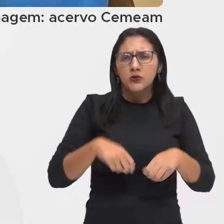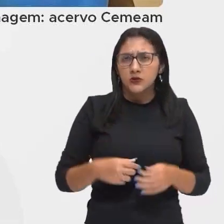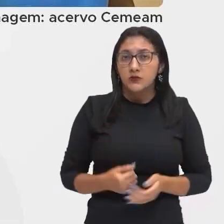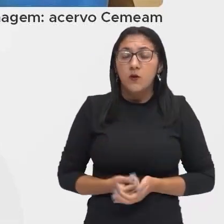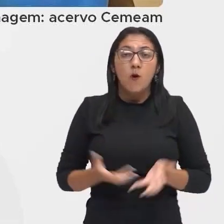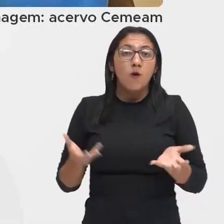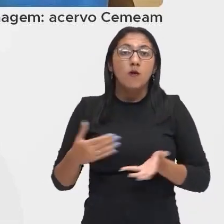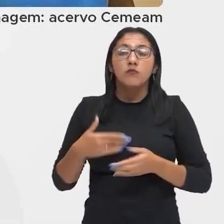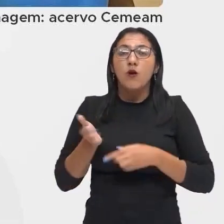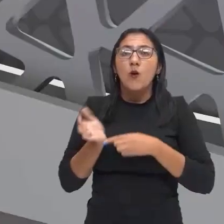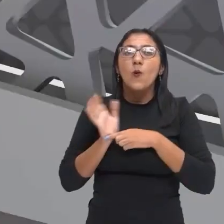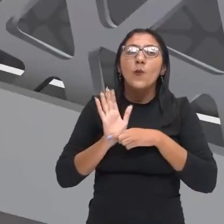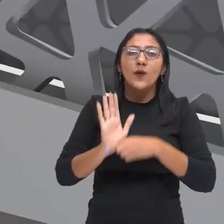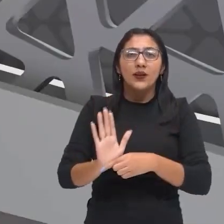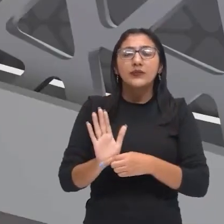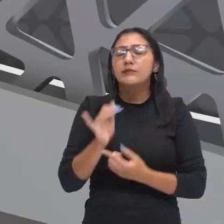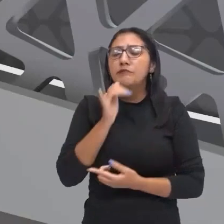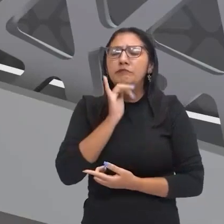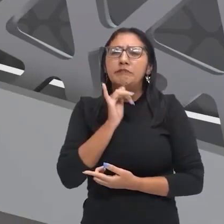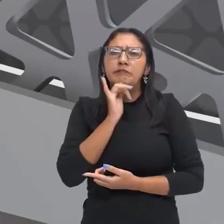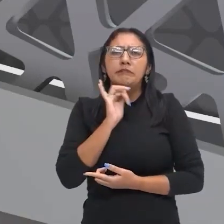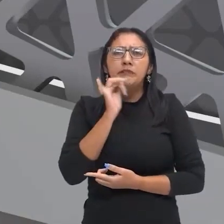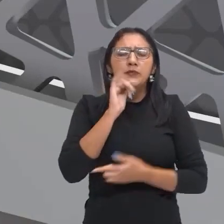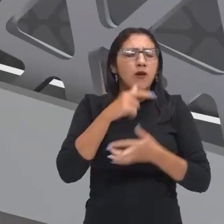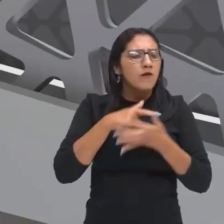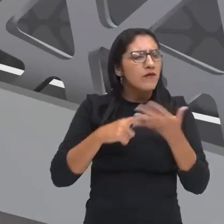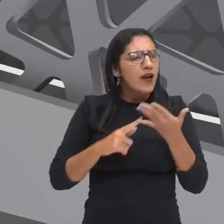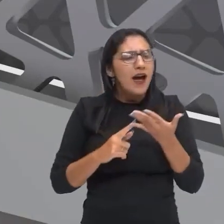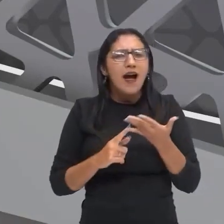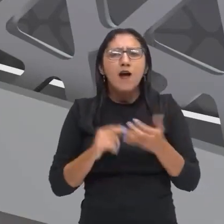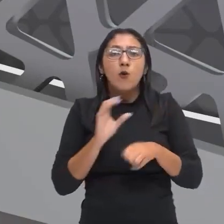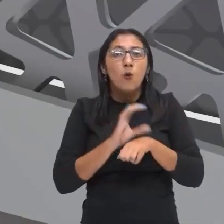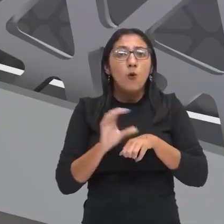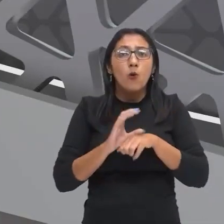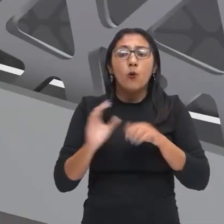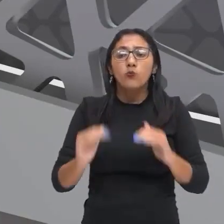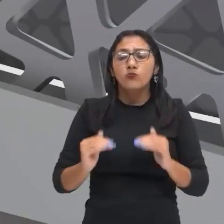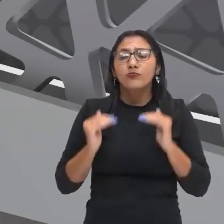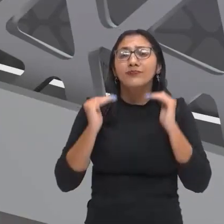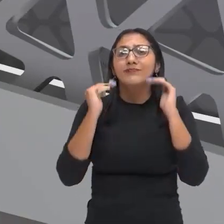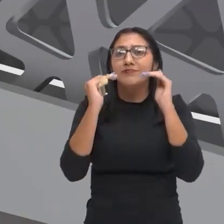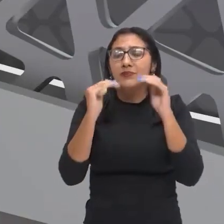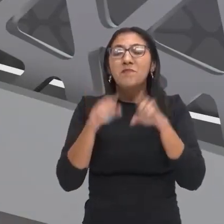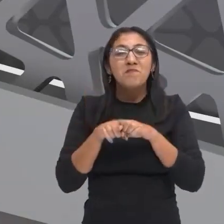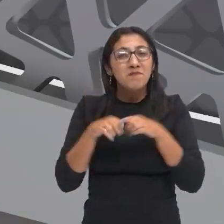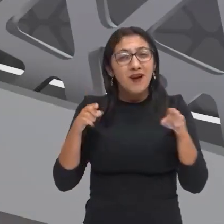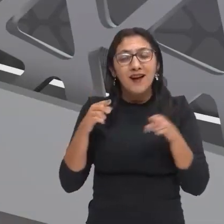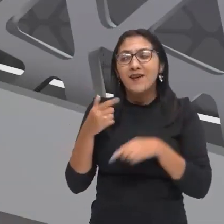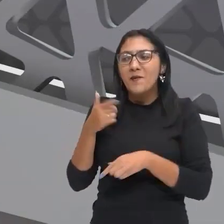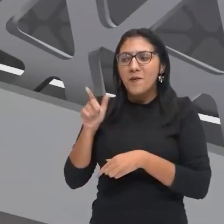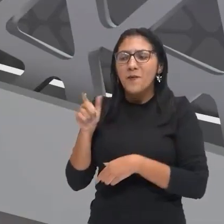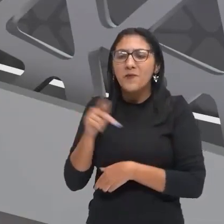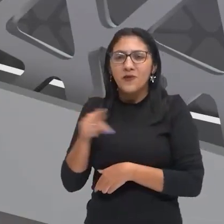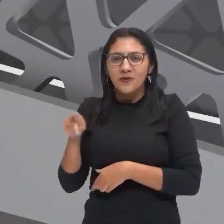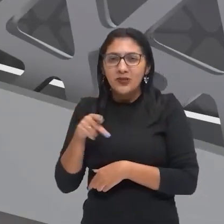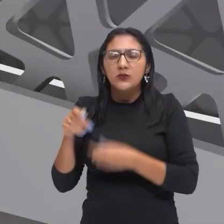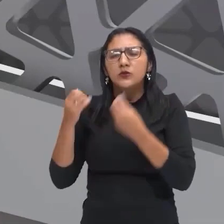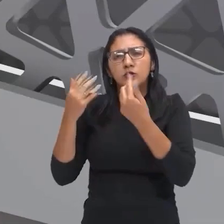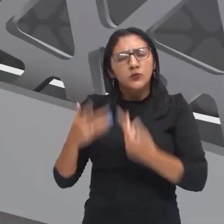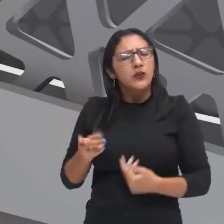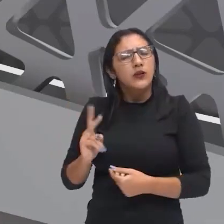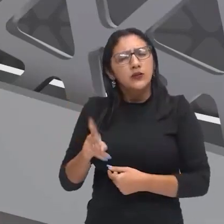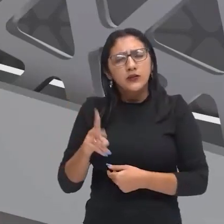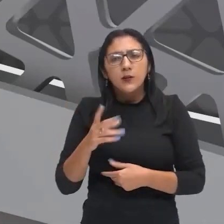aqui os exemplos de cursos superiores, mas a professora Lúcia sempre lembra, olha, projeto de